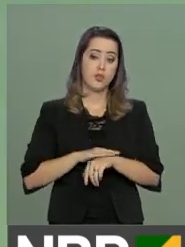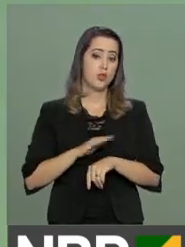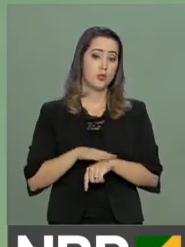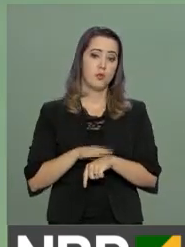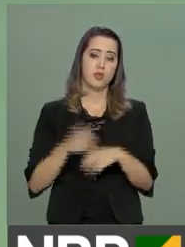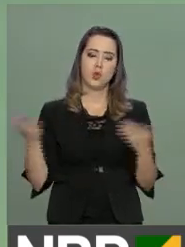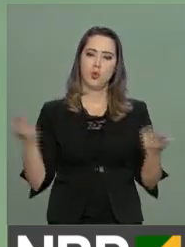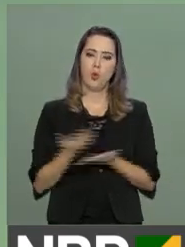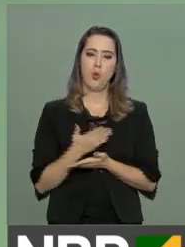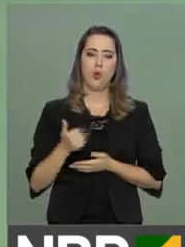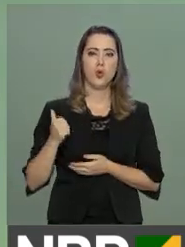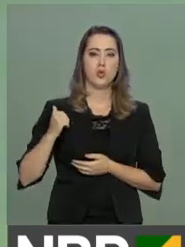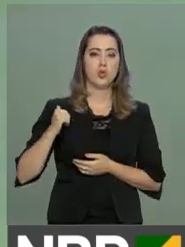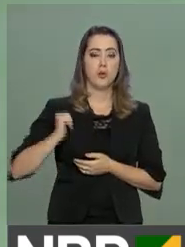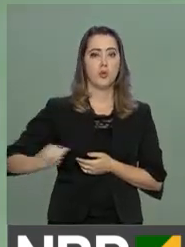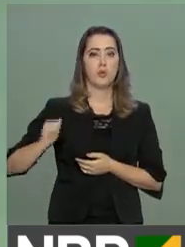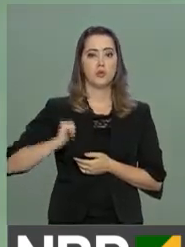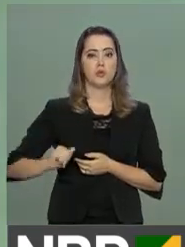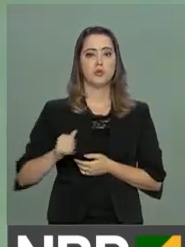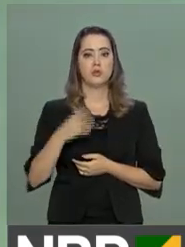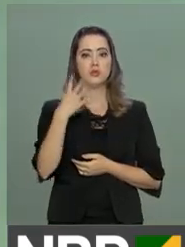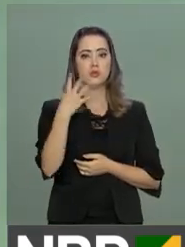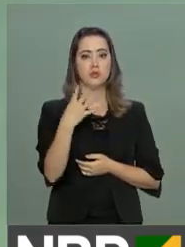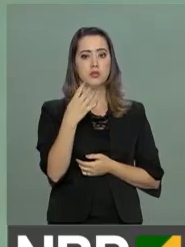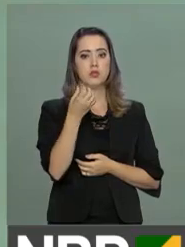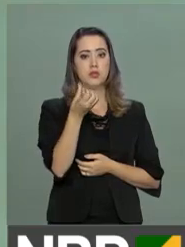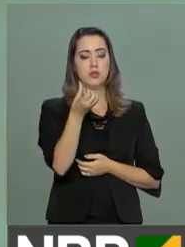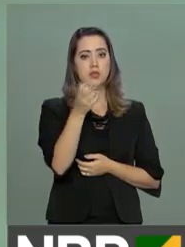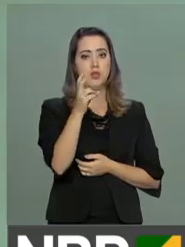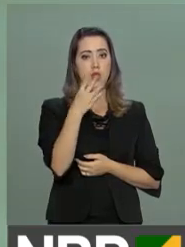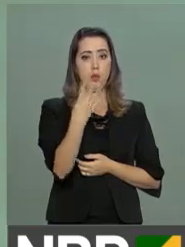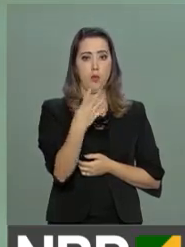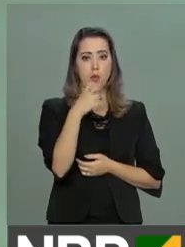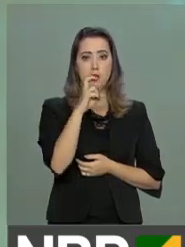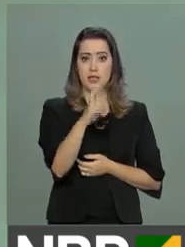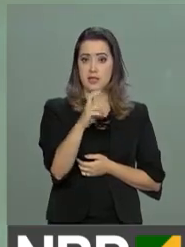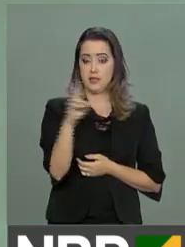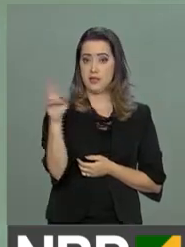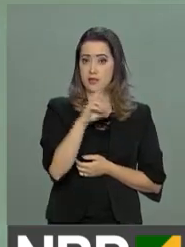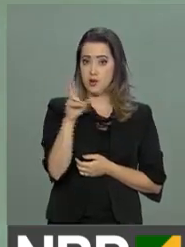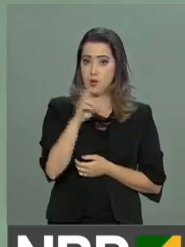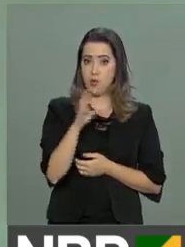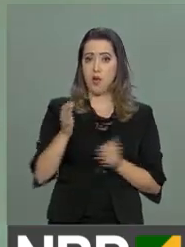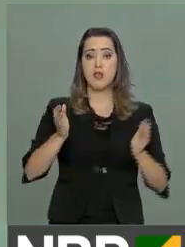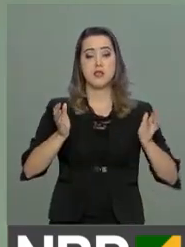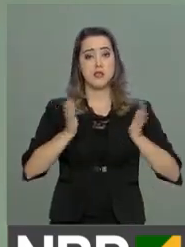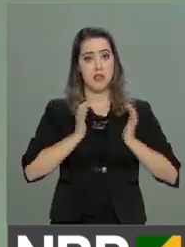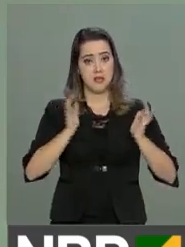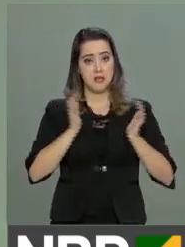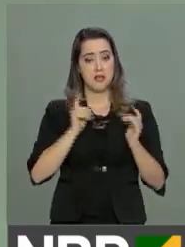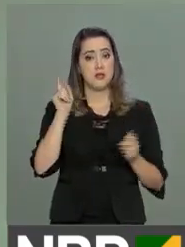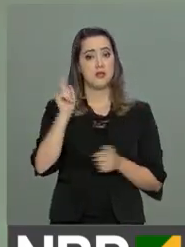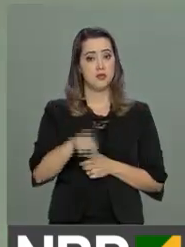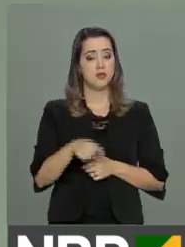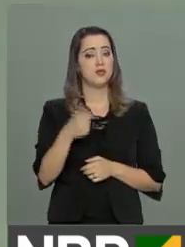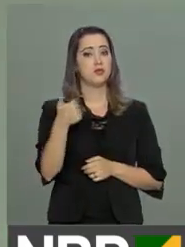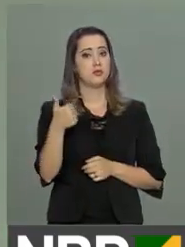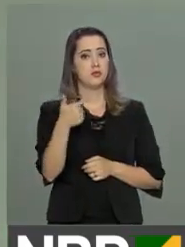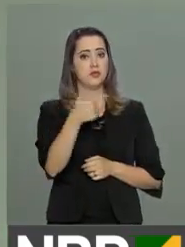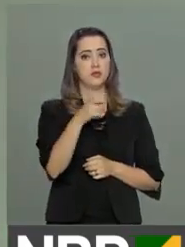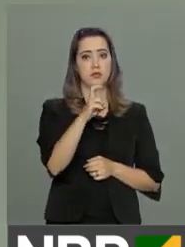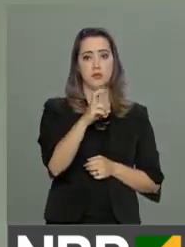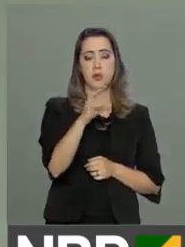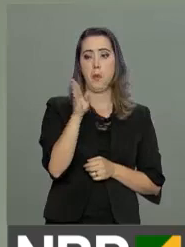momento, o valor da ação é de R$ 45,00 e o valor do patrimônio do Banco do Brasil de R$